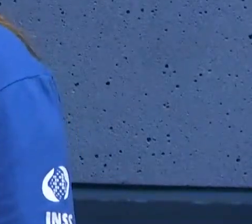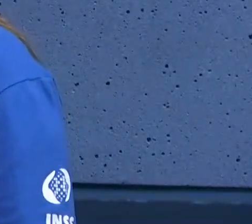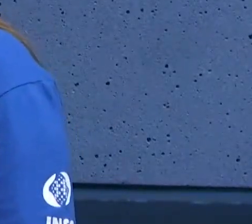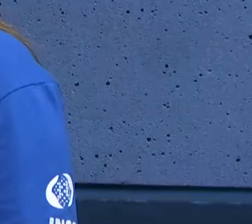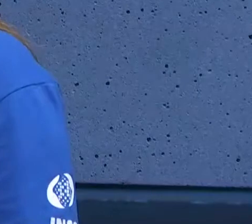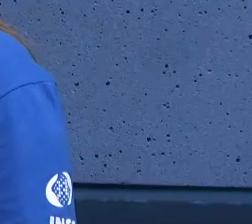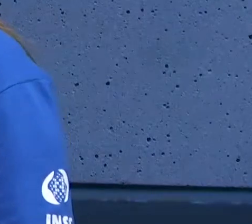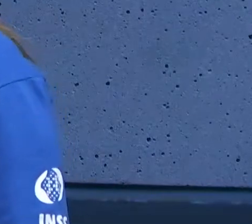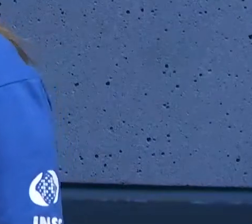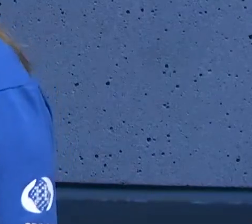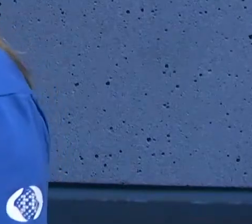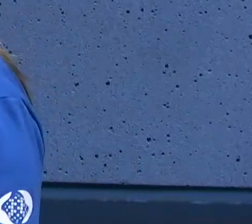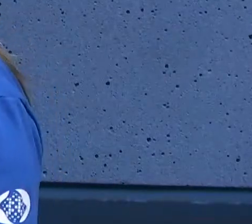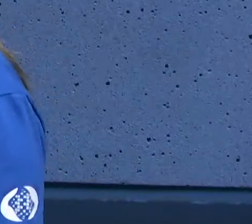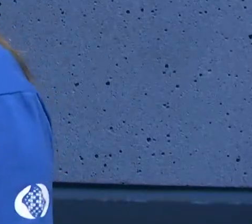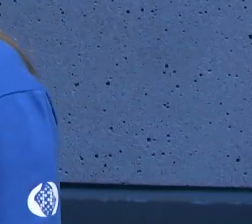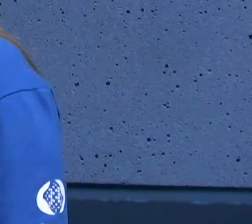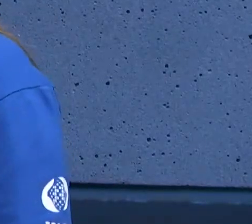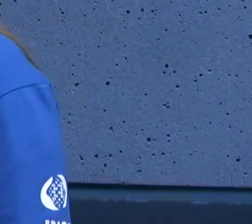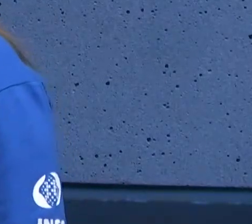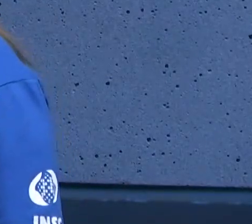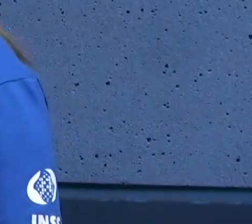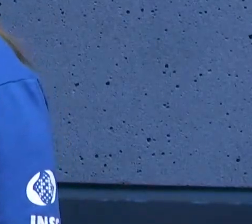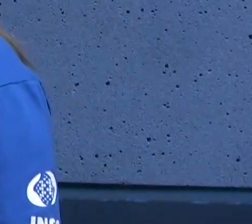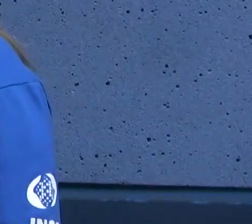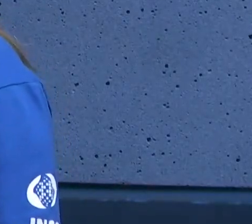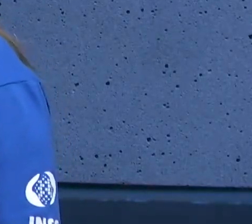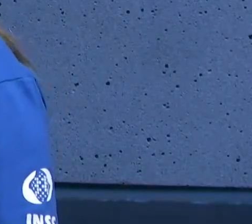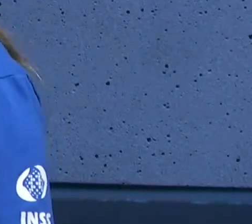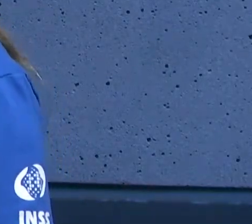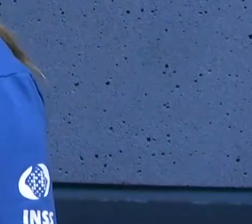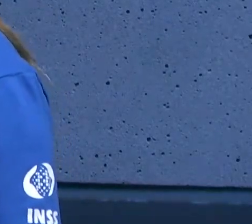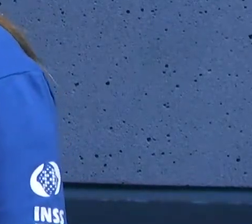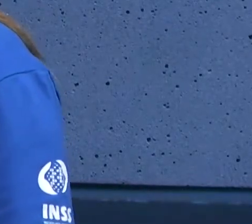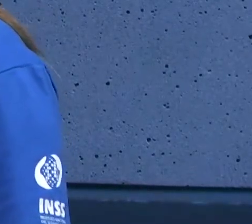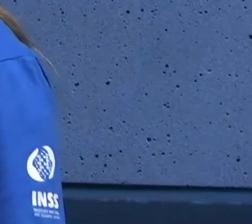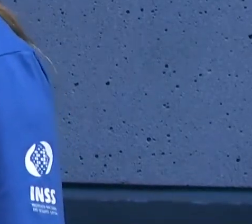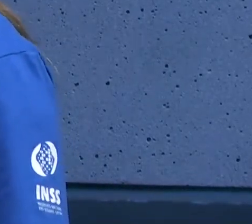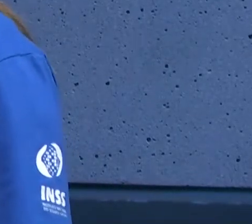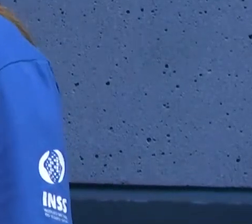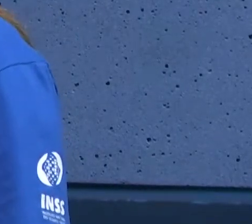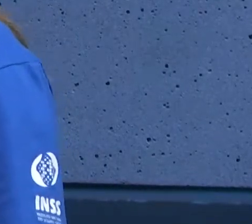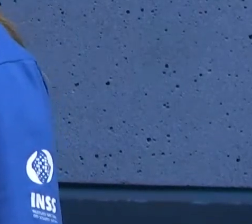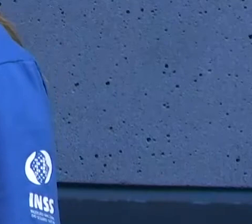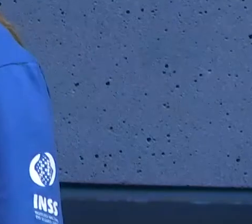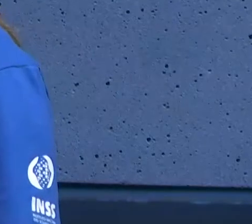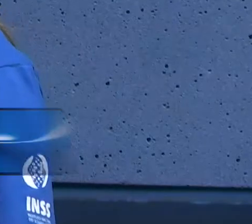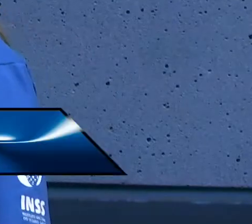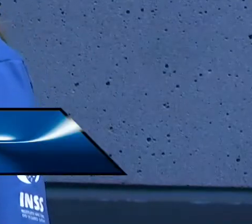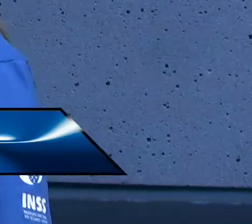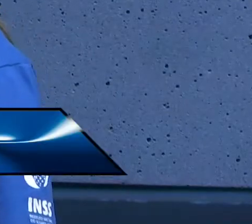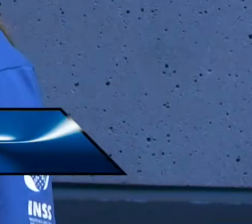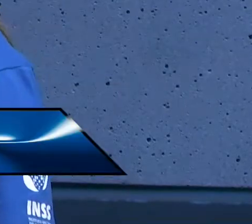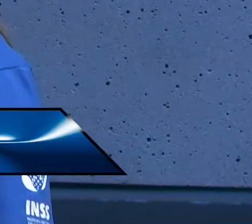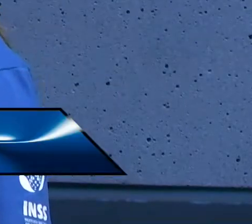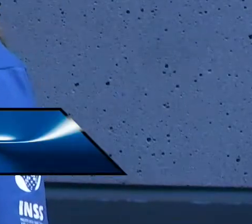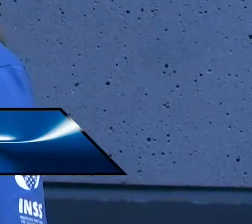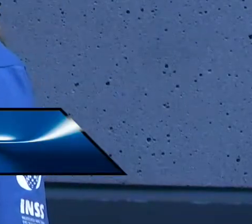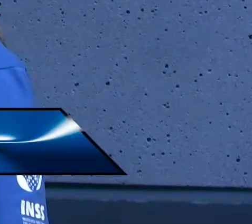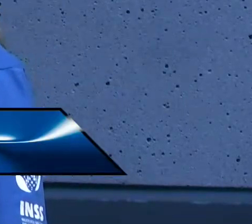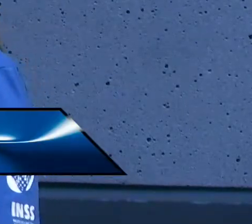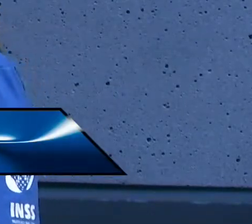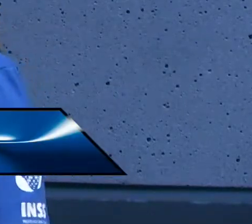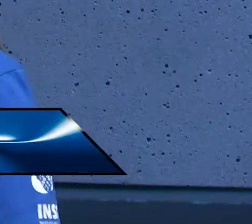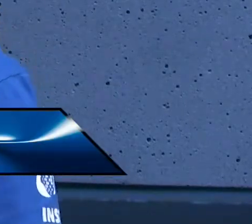saber um pouquinho mais sobre o meu INSS. É novo? Como surgiu? Desde o ano passado, a gente já tem o Meu